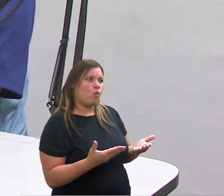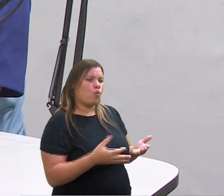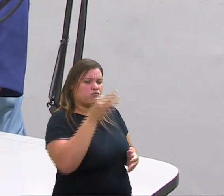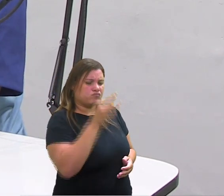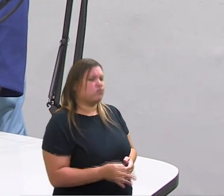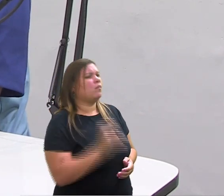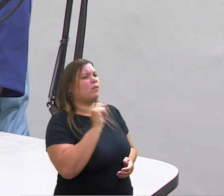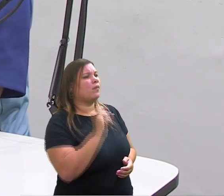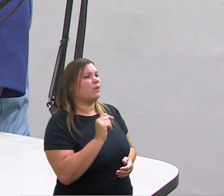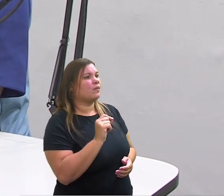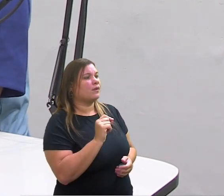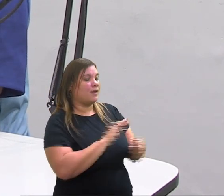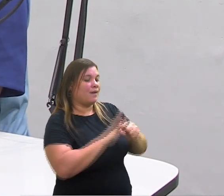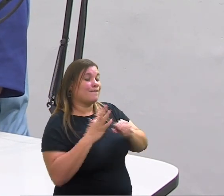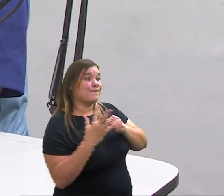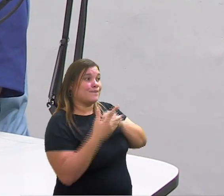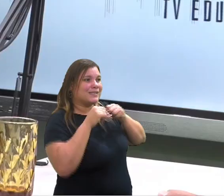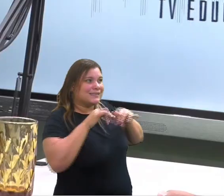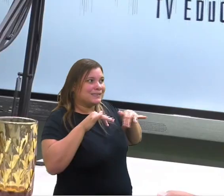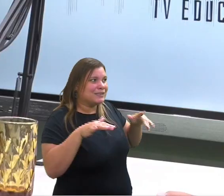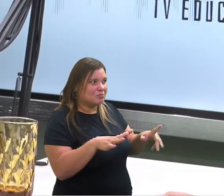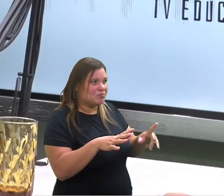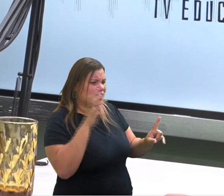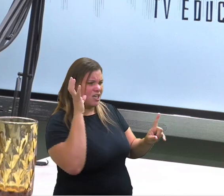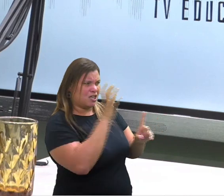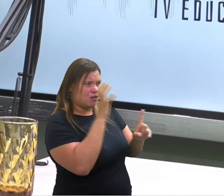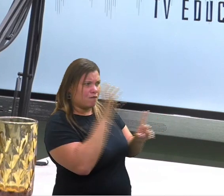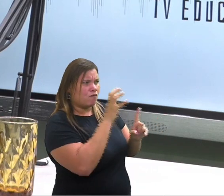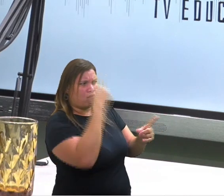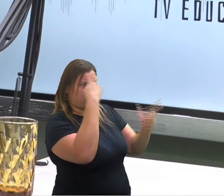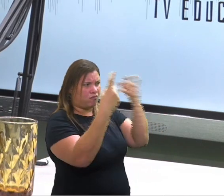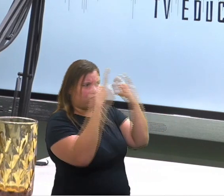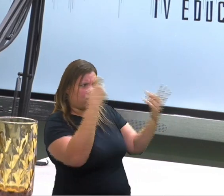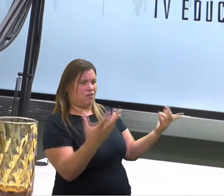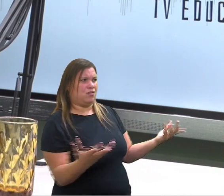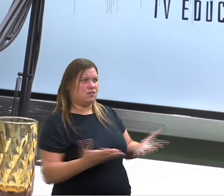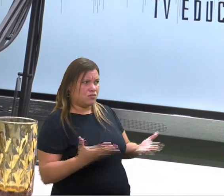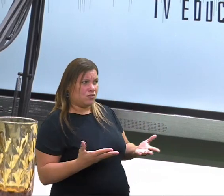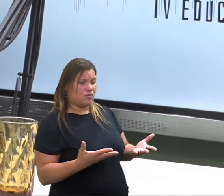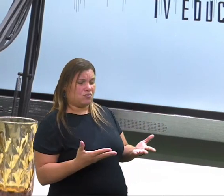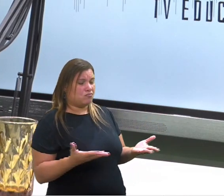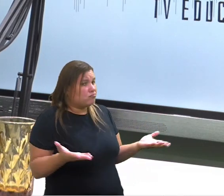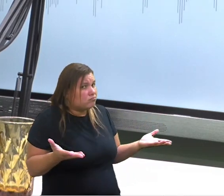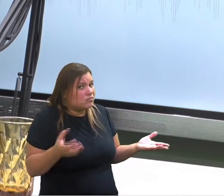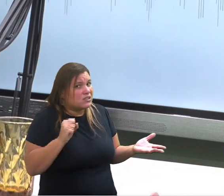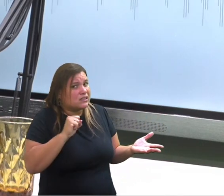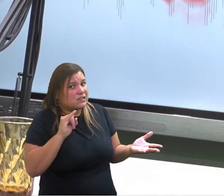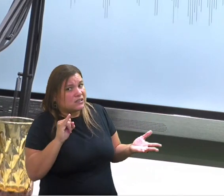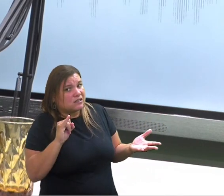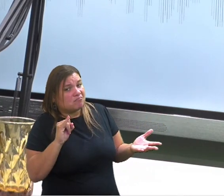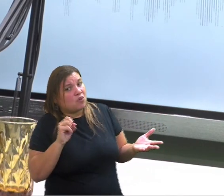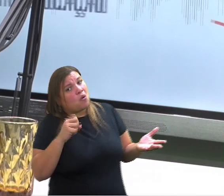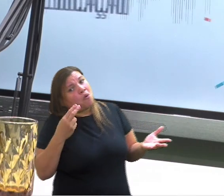ainda mais nos casos de violência? Olha, a violência ela já existia, não é verdade? Sim. Ela já existia.